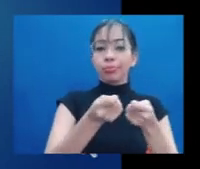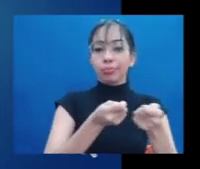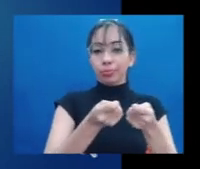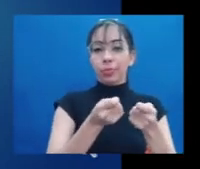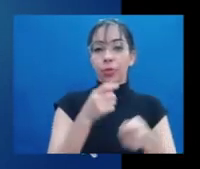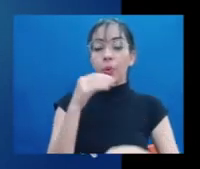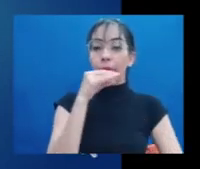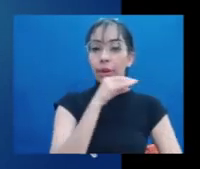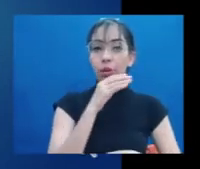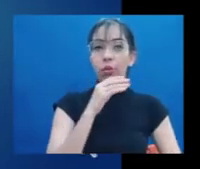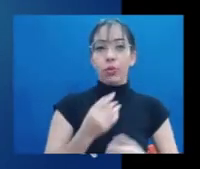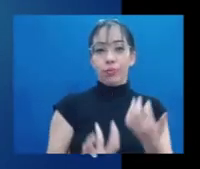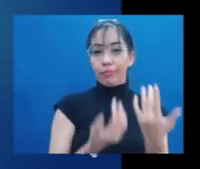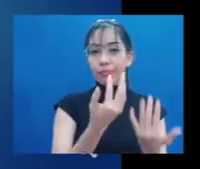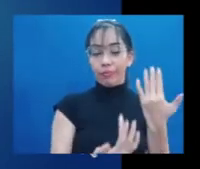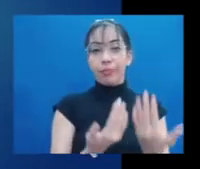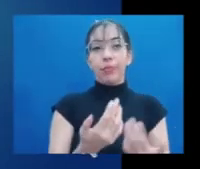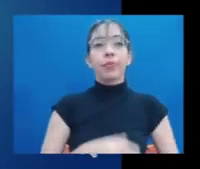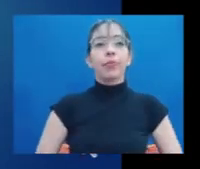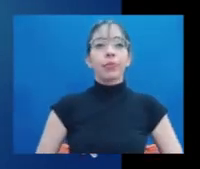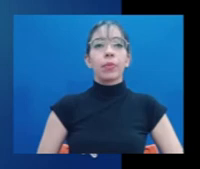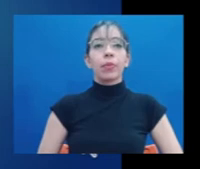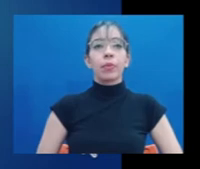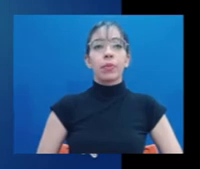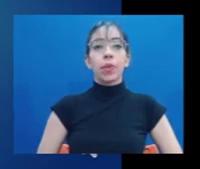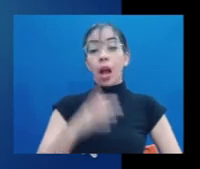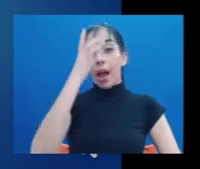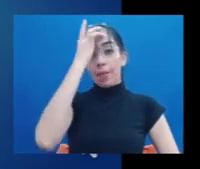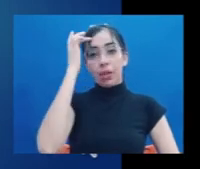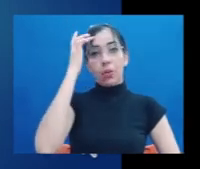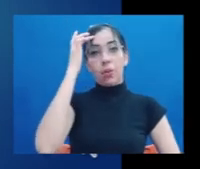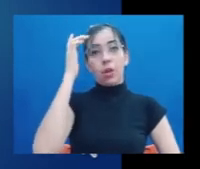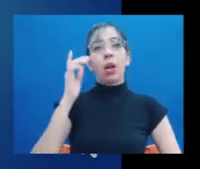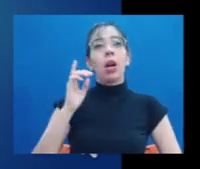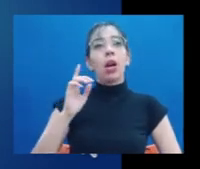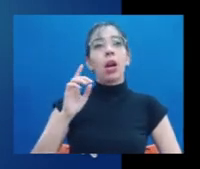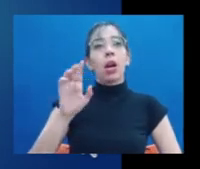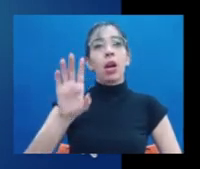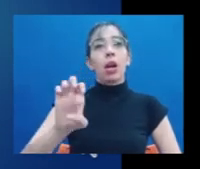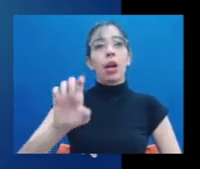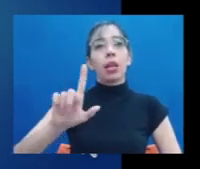que diminui a energia não estava bem distribuída na massa aí dessa pedra usada no terrário.